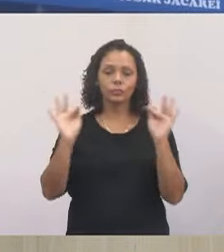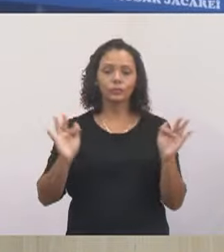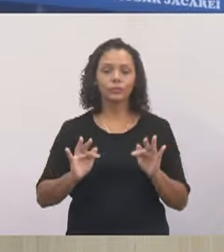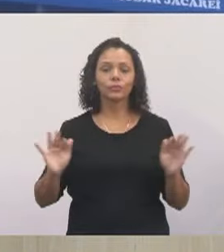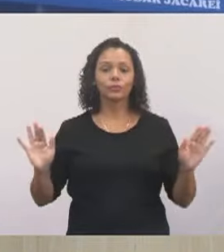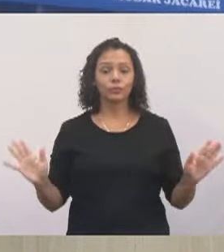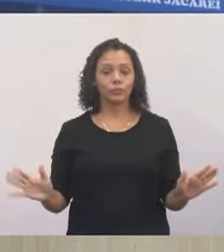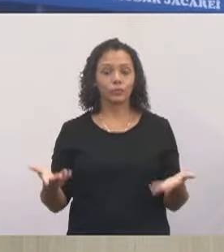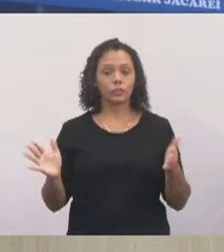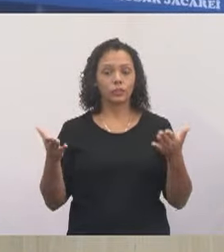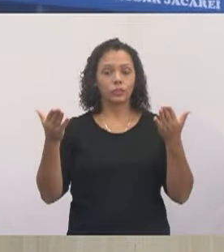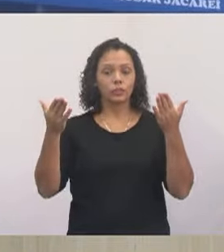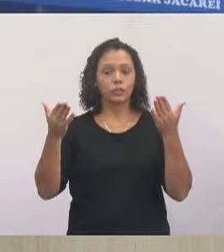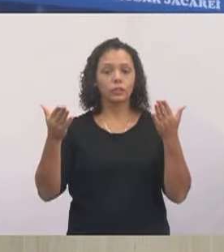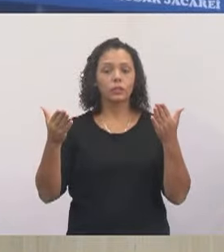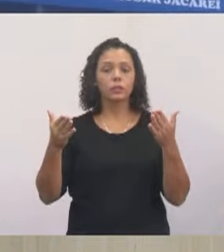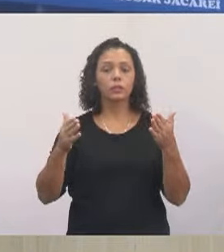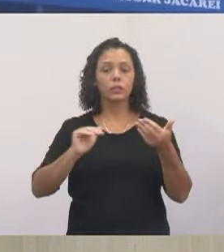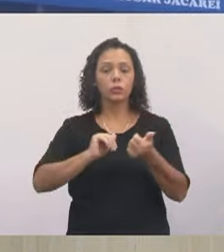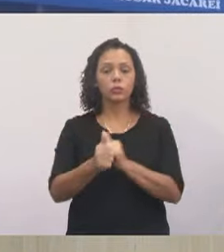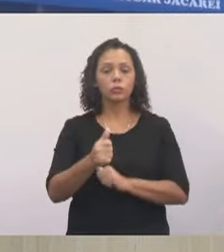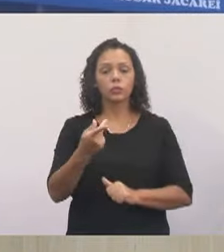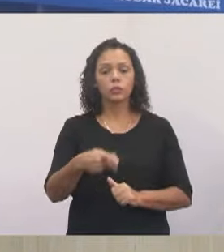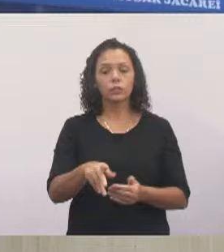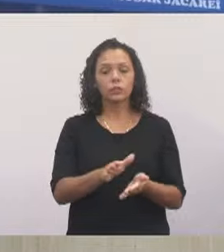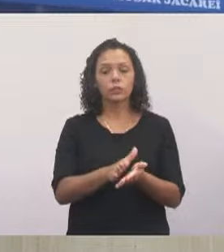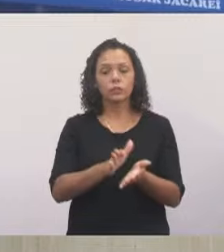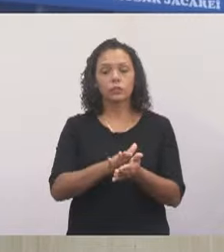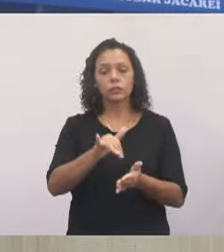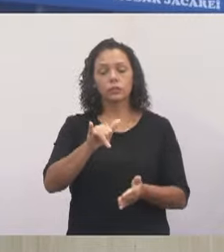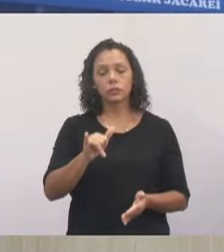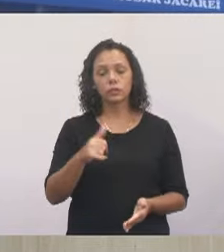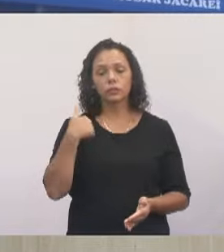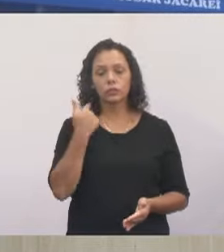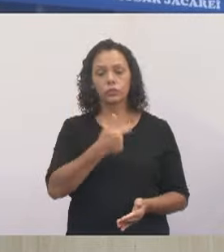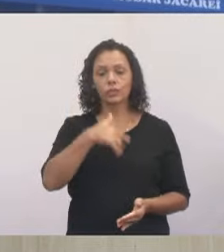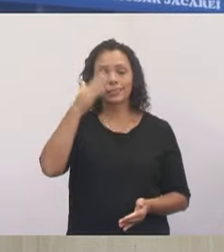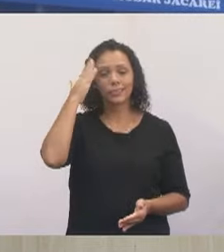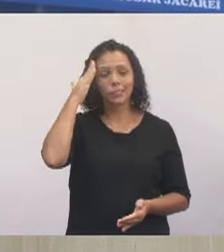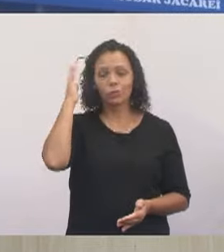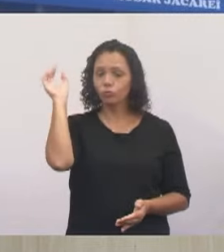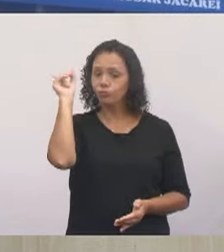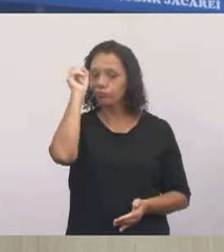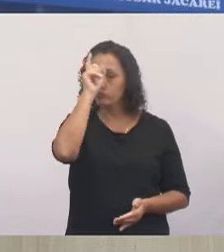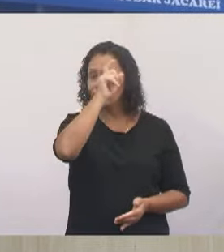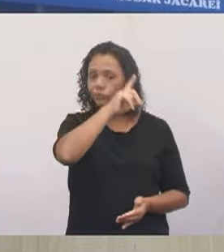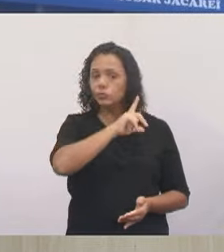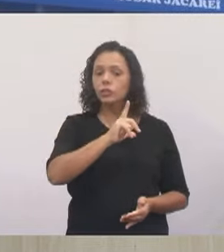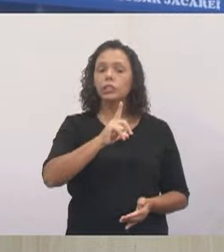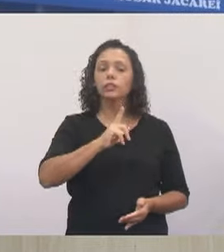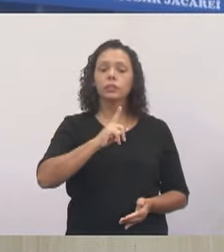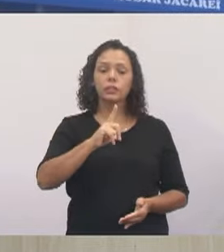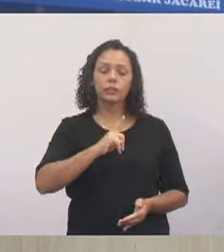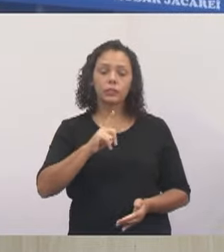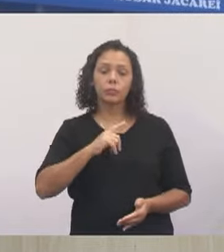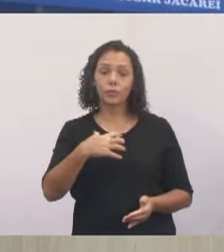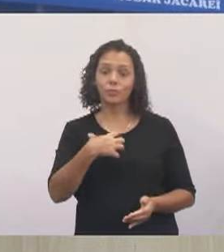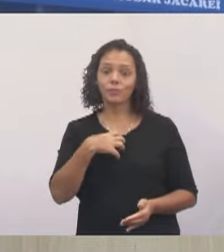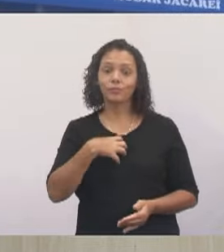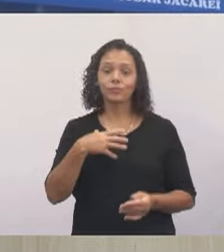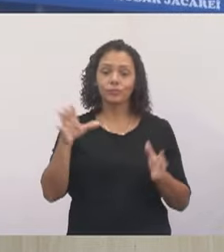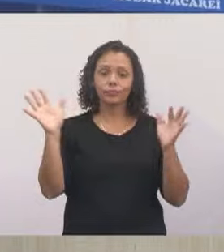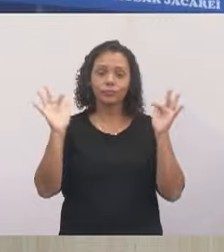engrandecer ainda mais o esporte da nossa cidade. A gente sabemos as dificuldades e a gente fica